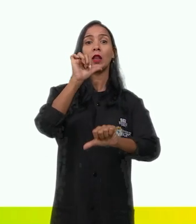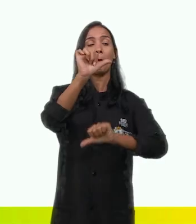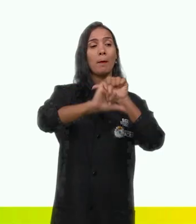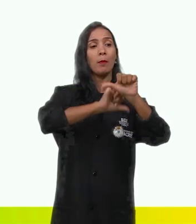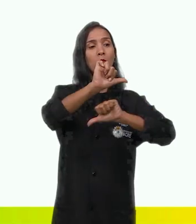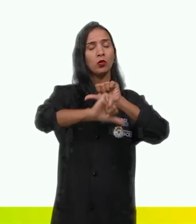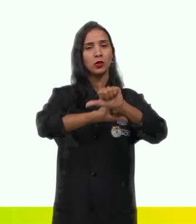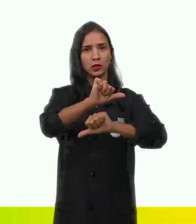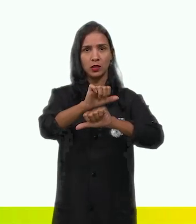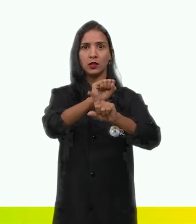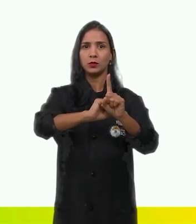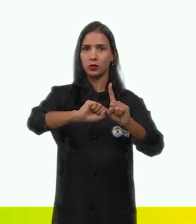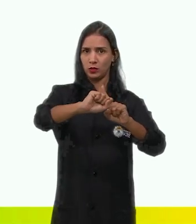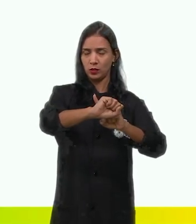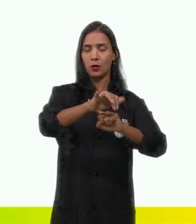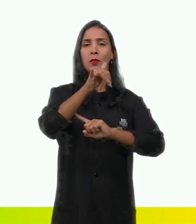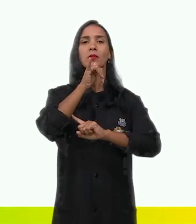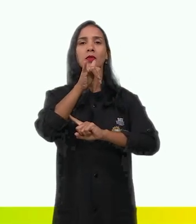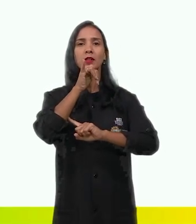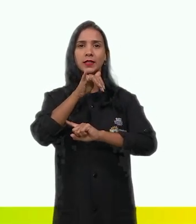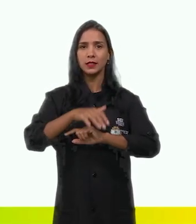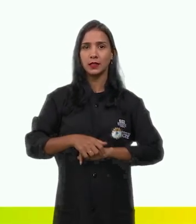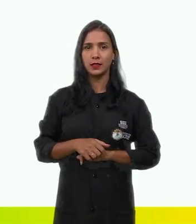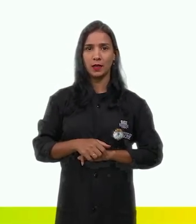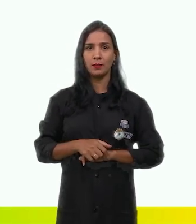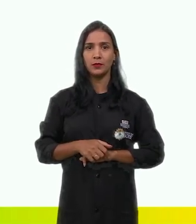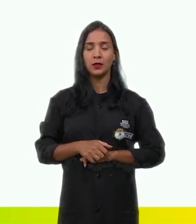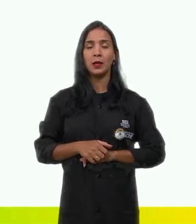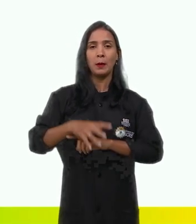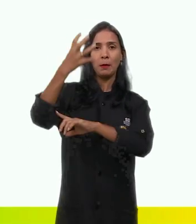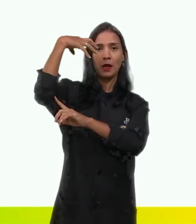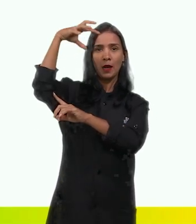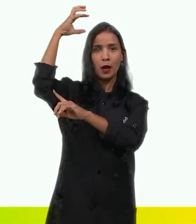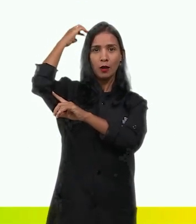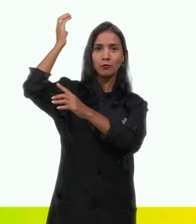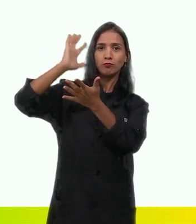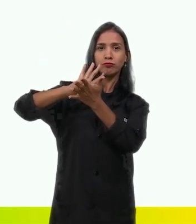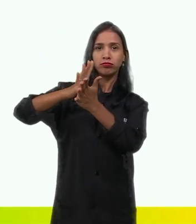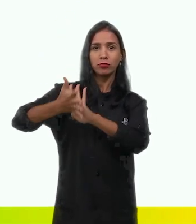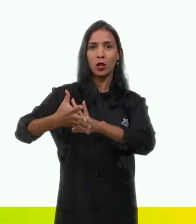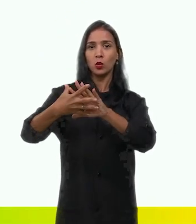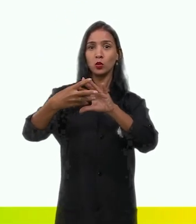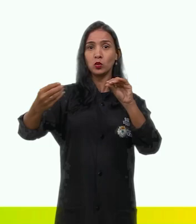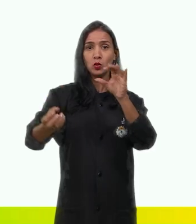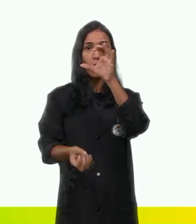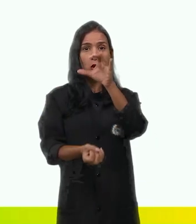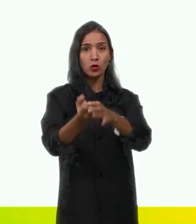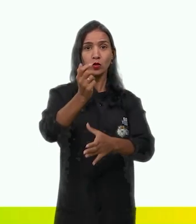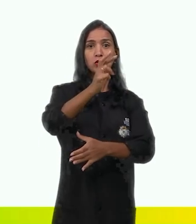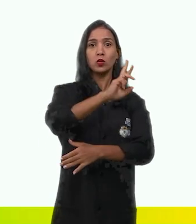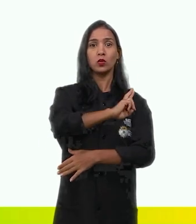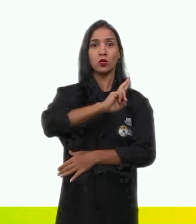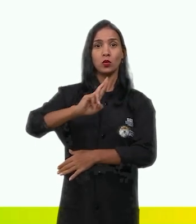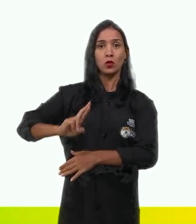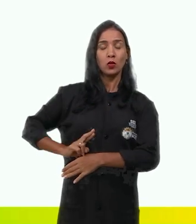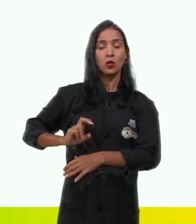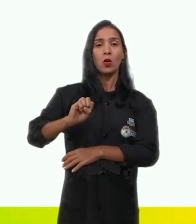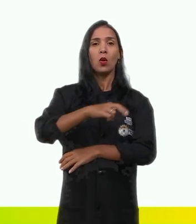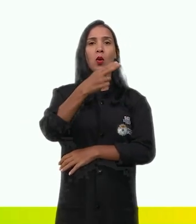sociedade. Como, por exemplo, queda de monarquias, surgimento de repúblicas ou regimes